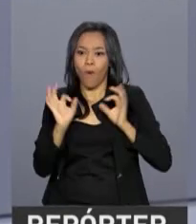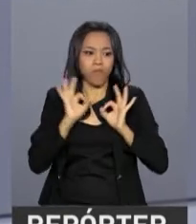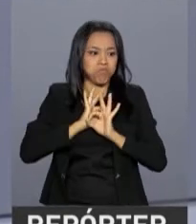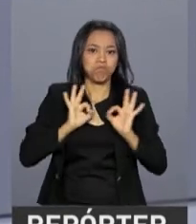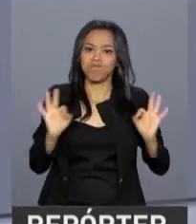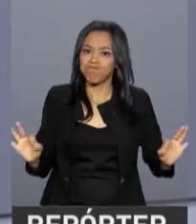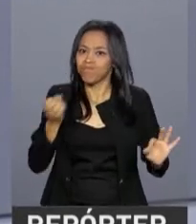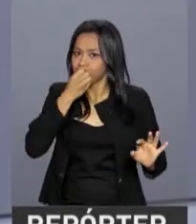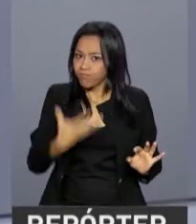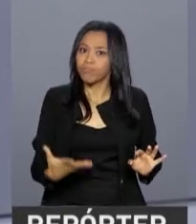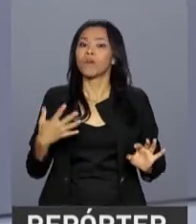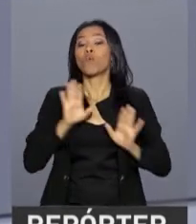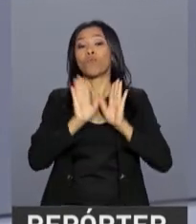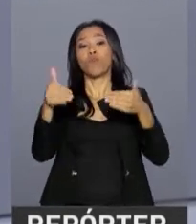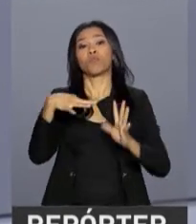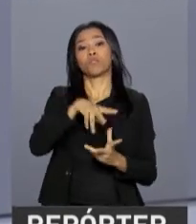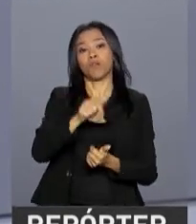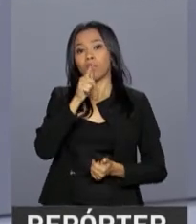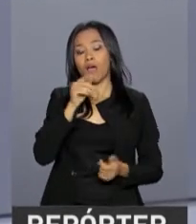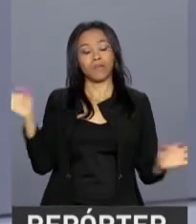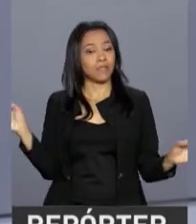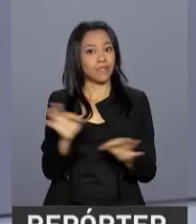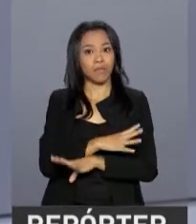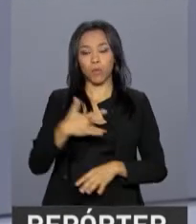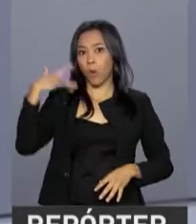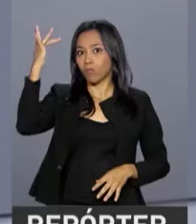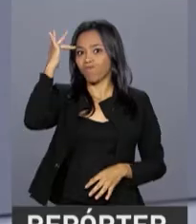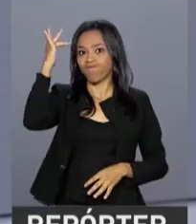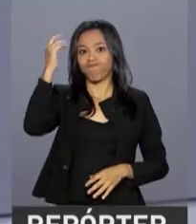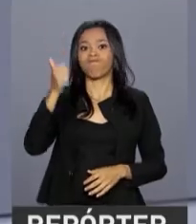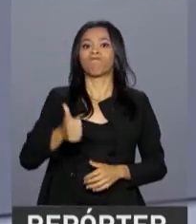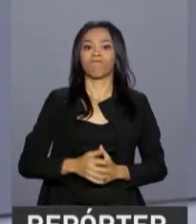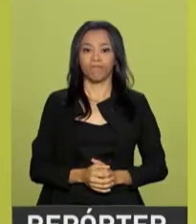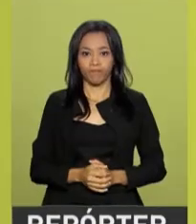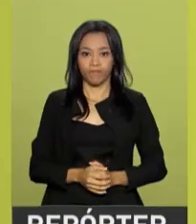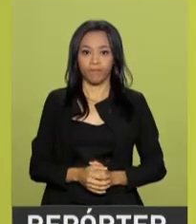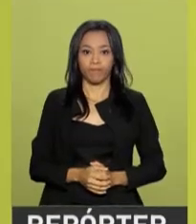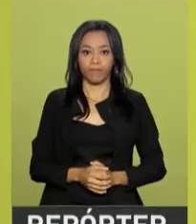O Fórum Mundial da Água em Brasília termina como o maior já realizado.